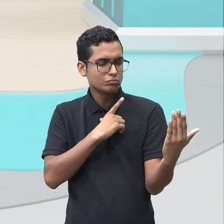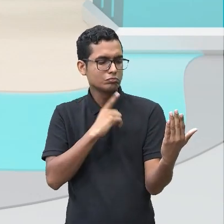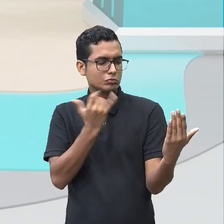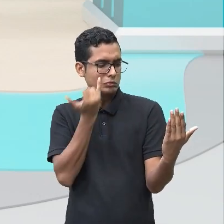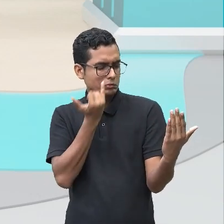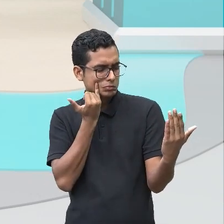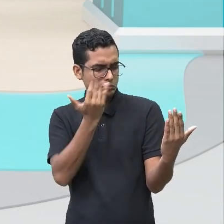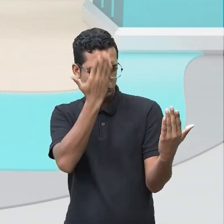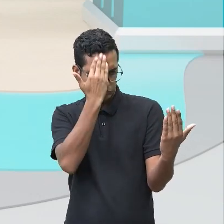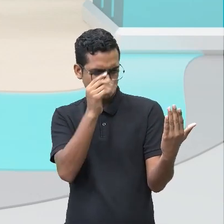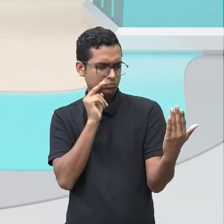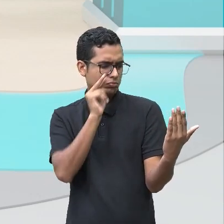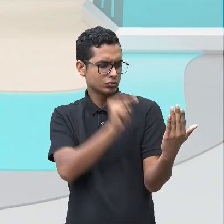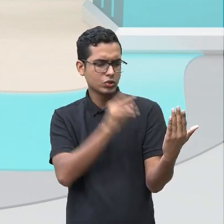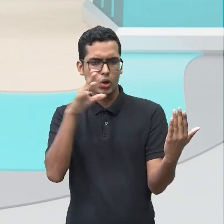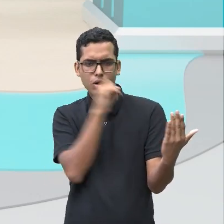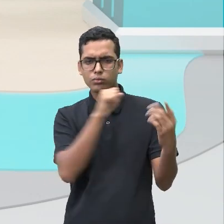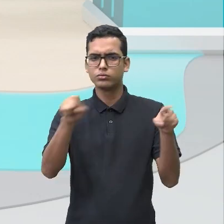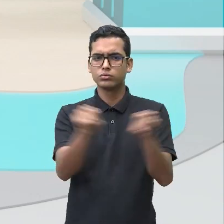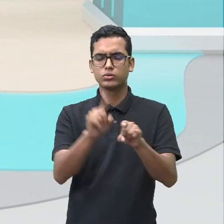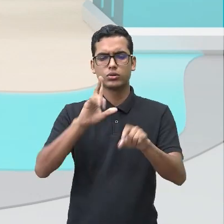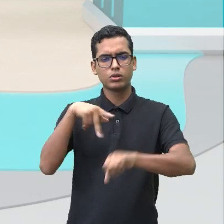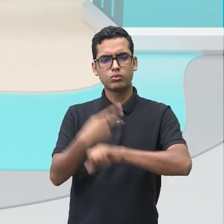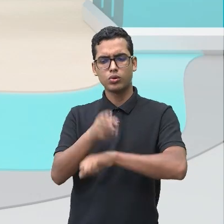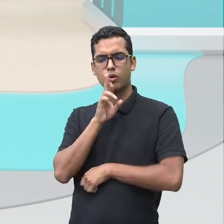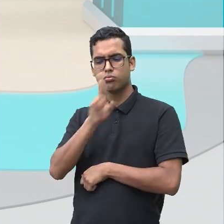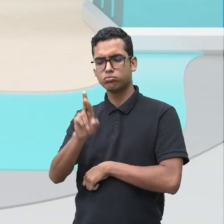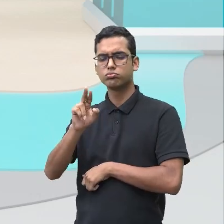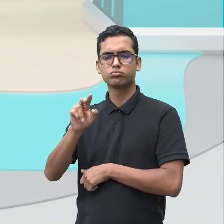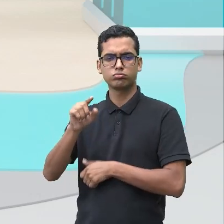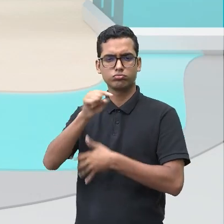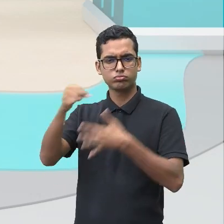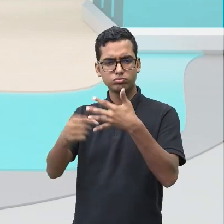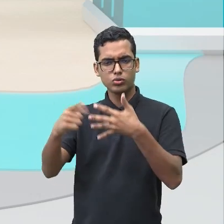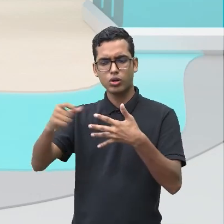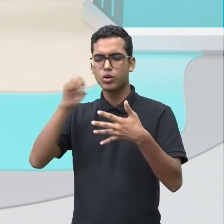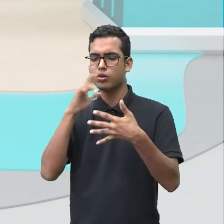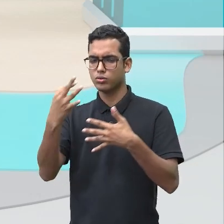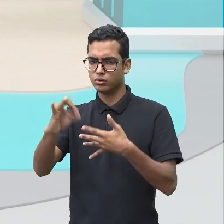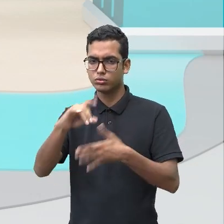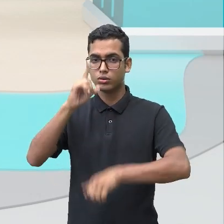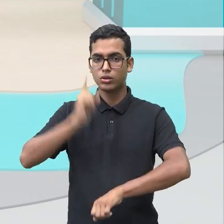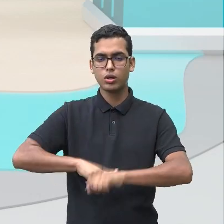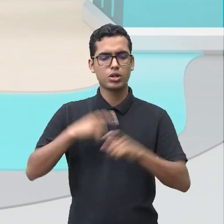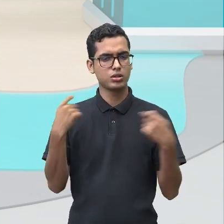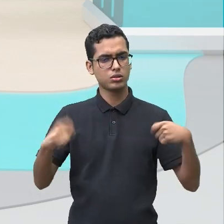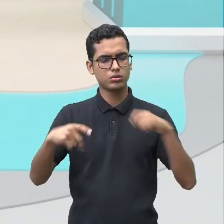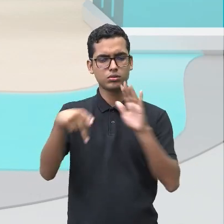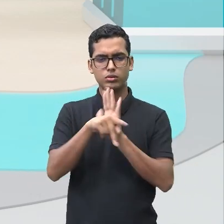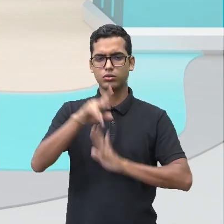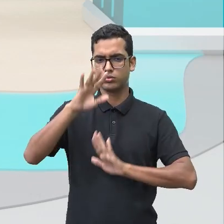vocês puderem, tá bom? E respondam corretamente quando vocês precisarem